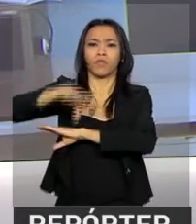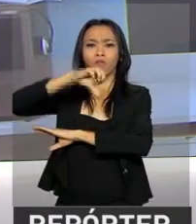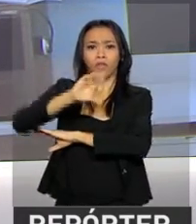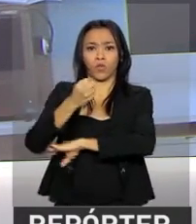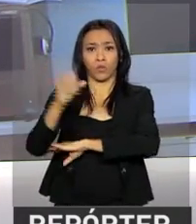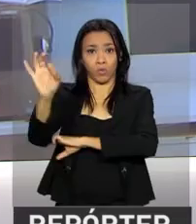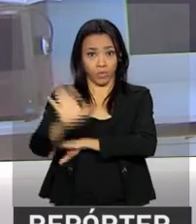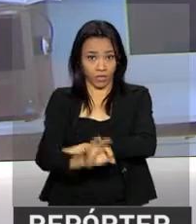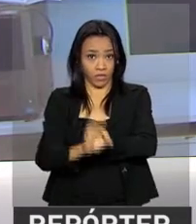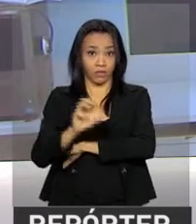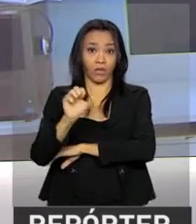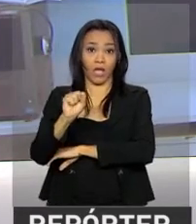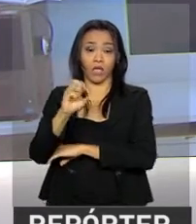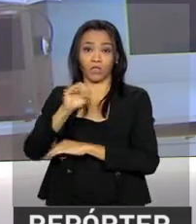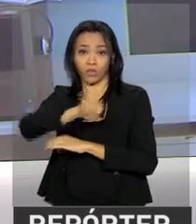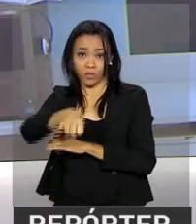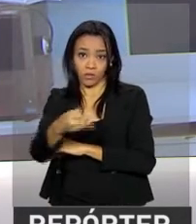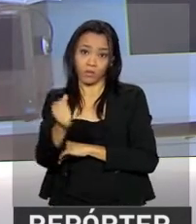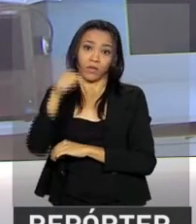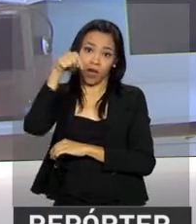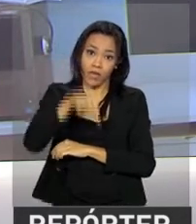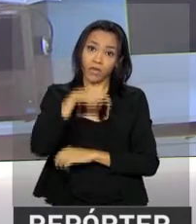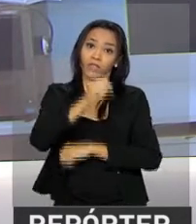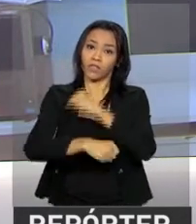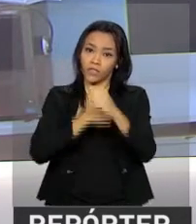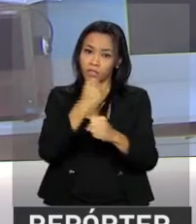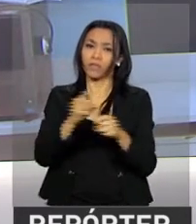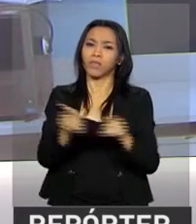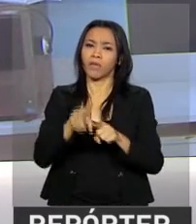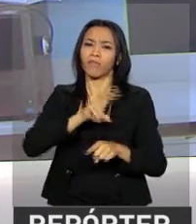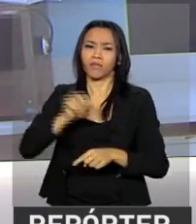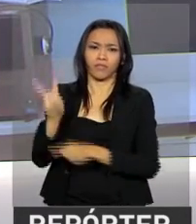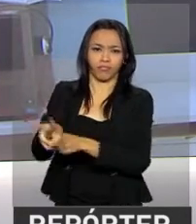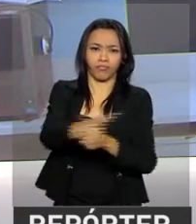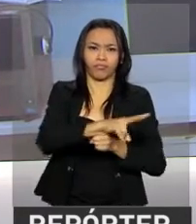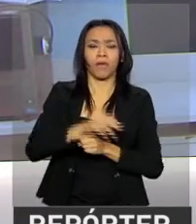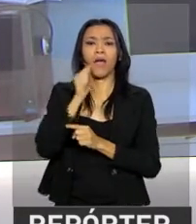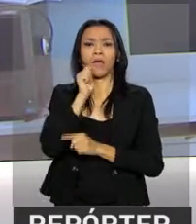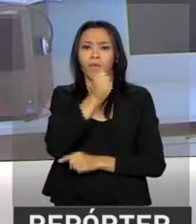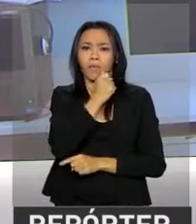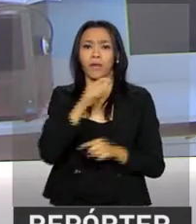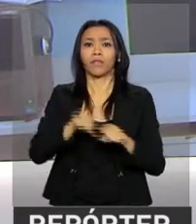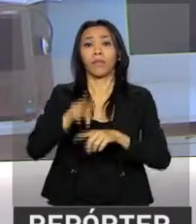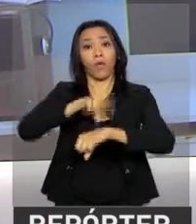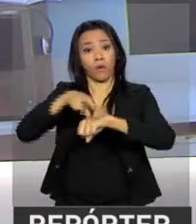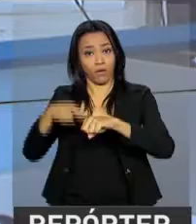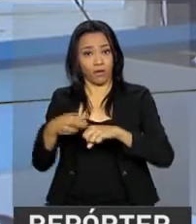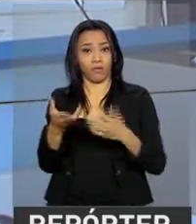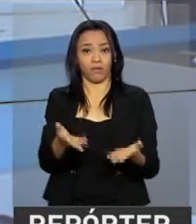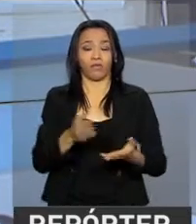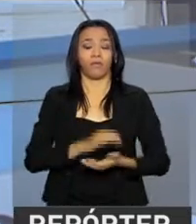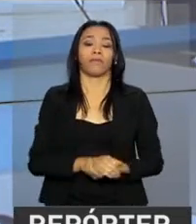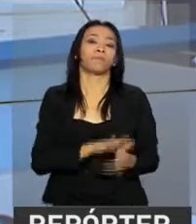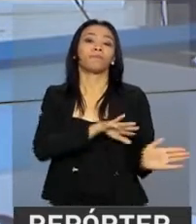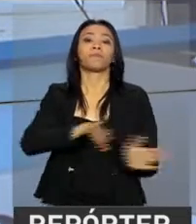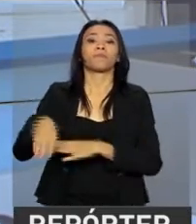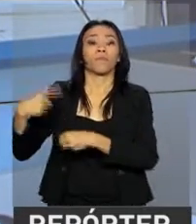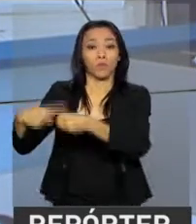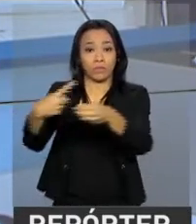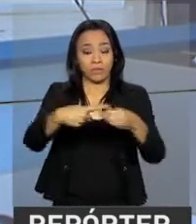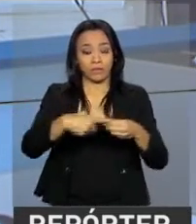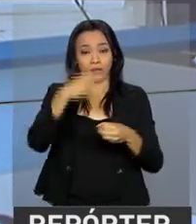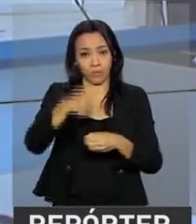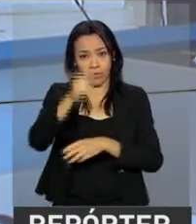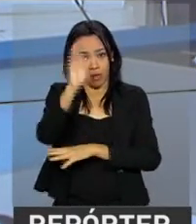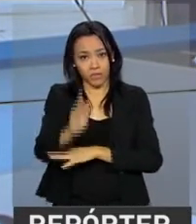da região a partir deste ano também serão monitorados os estados do amapá e roraima municípios brasileiros